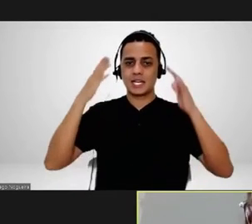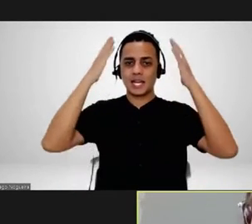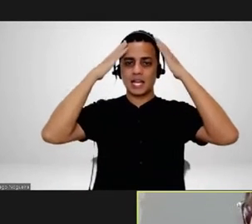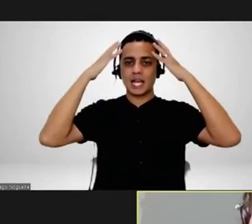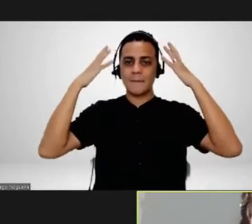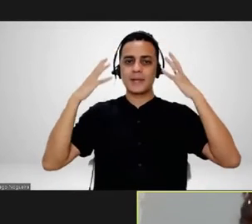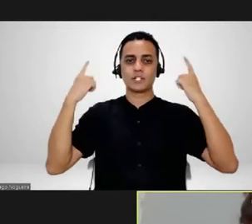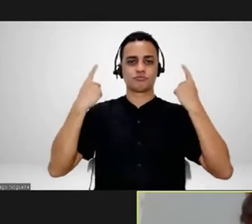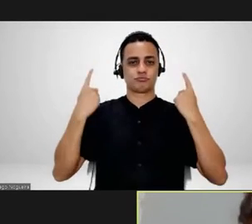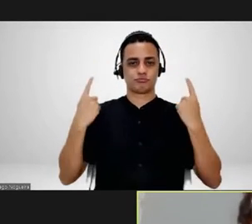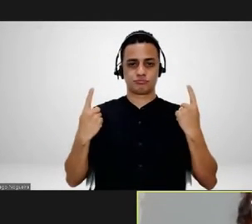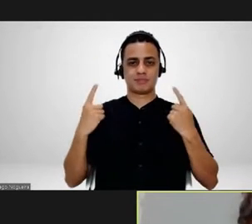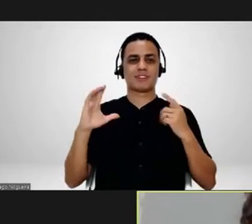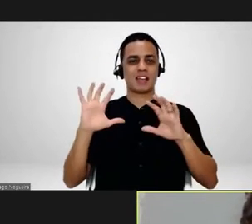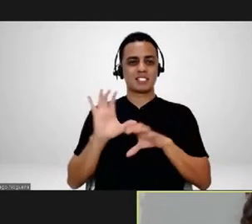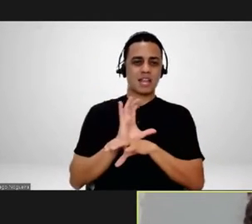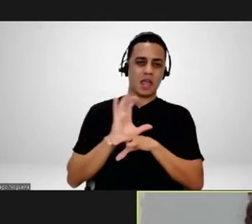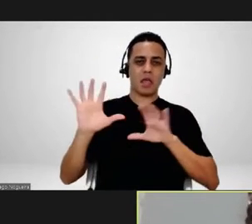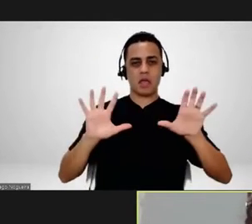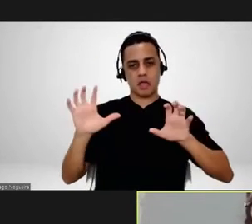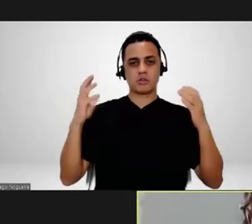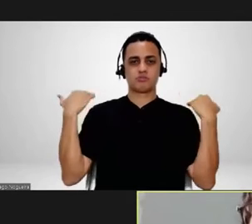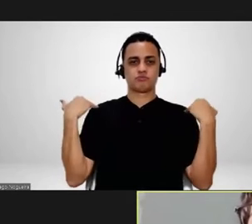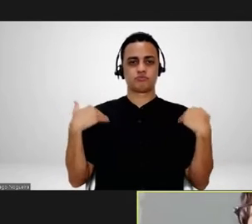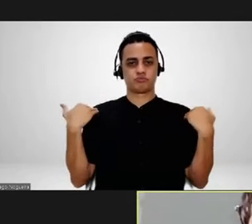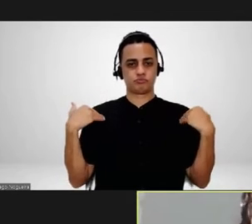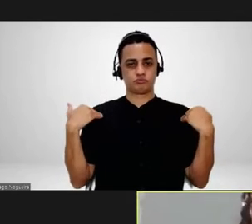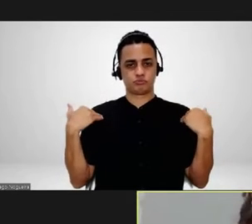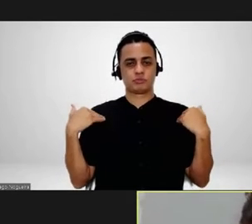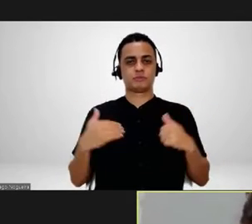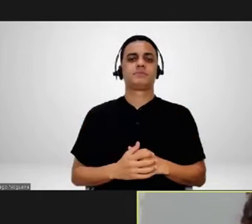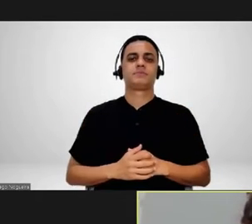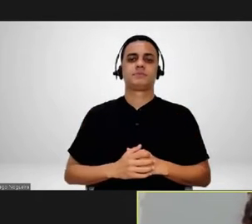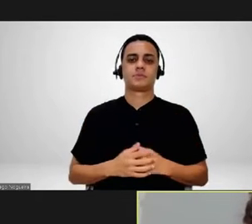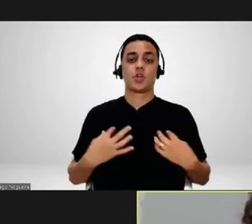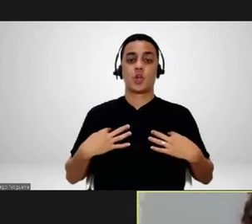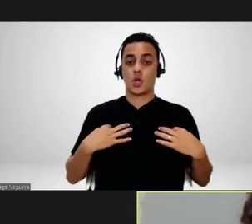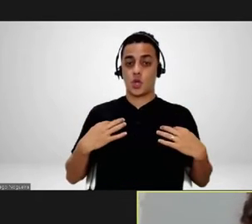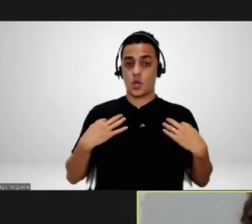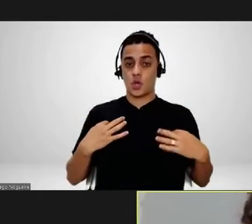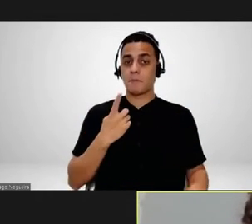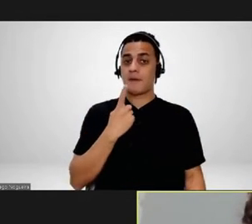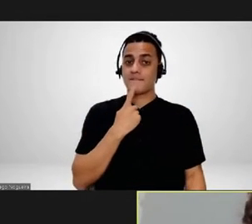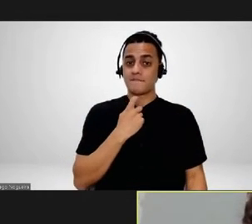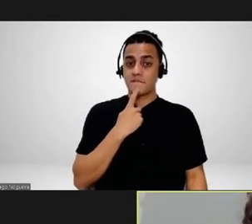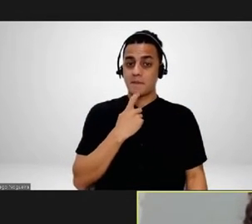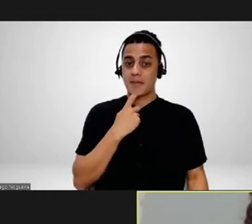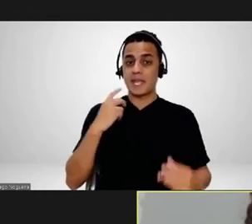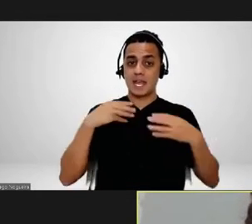anelados, castanho escuro, na altura do ombro, veste camisa vermelha de